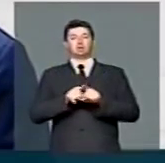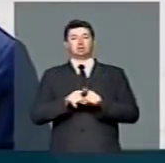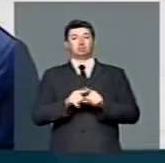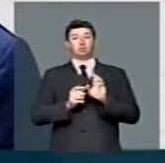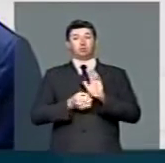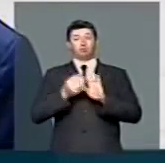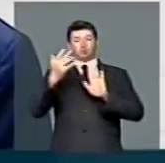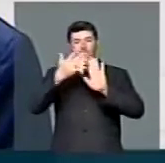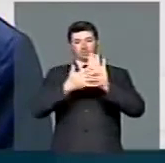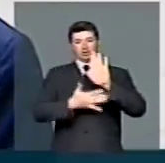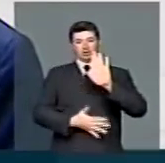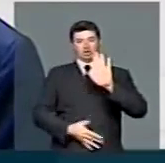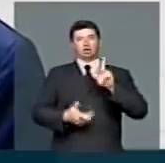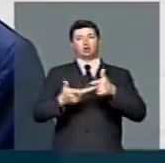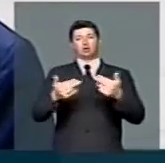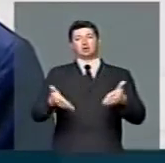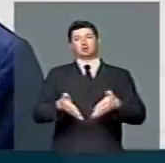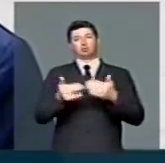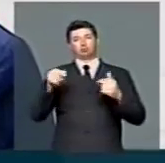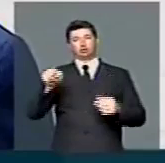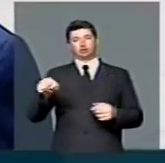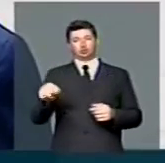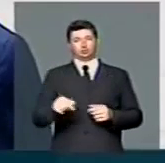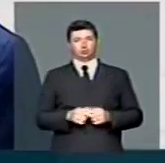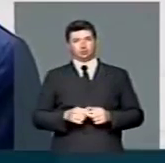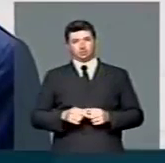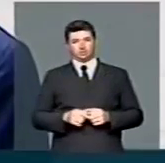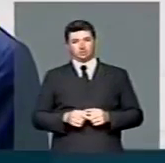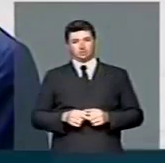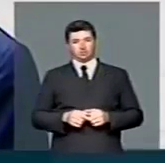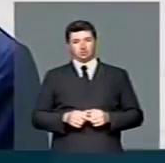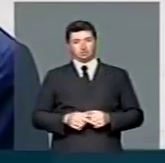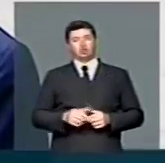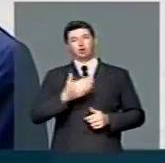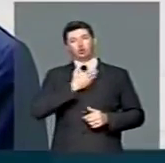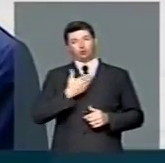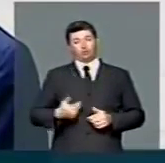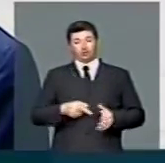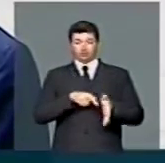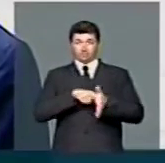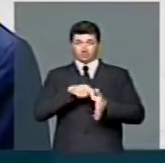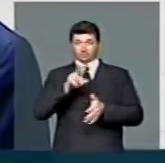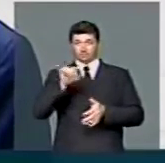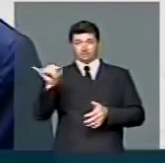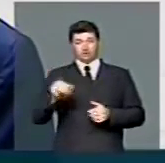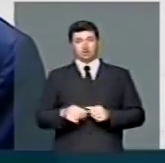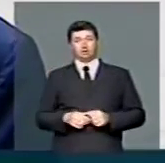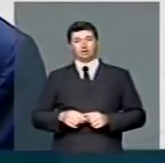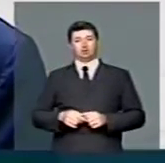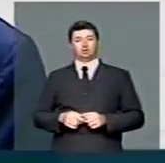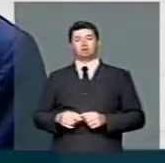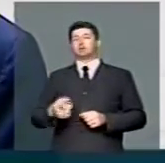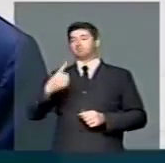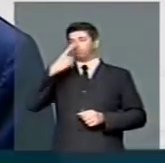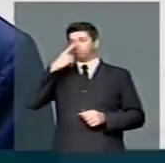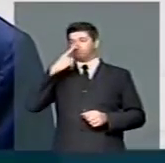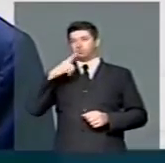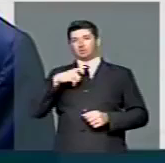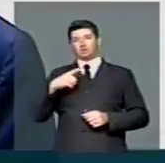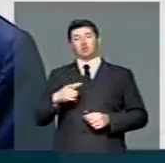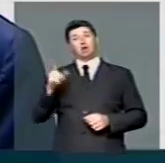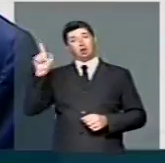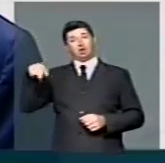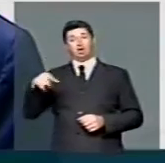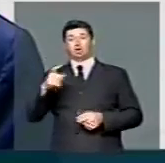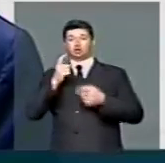uma série de postulações que, naturalmente, a área governamental estará estudando, e ela tem sensibilidade, como gestora